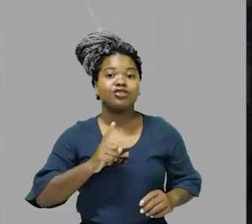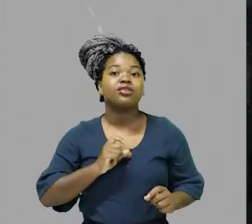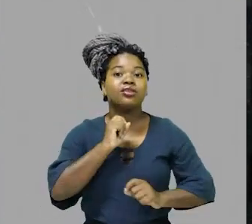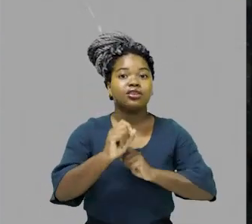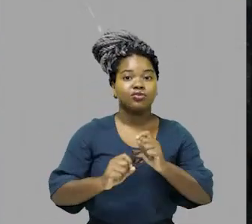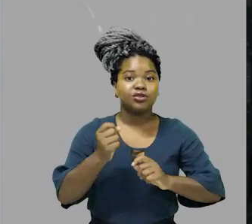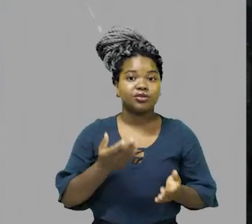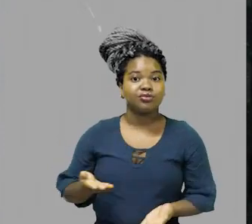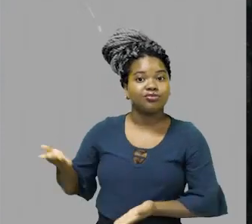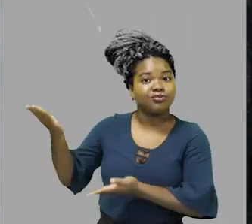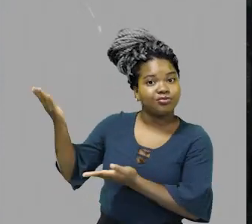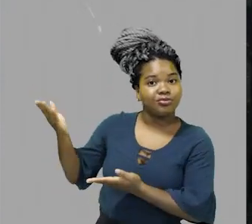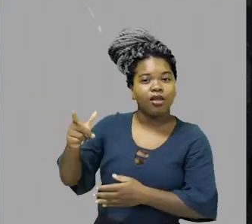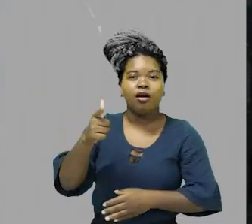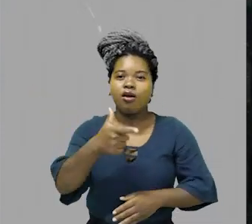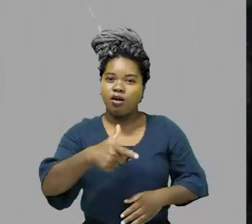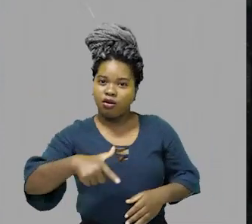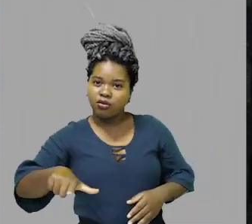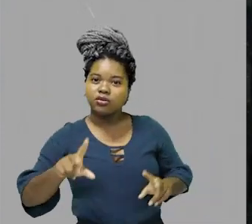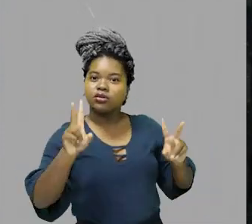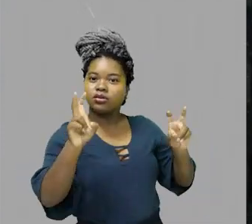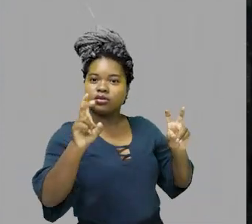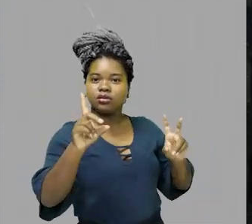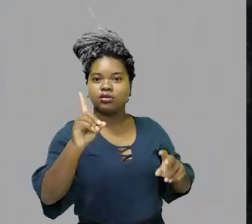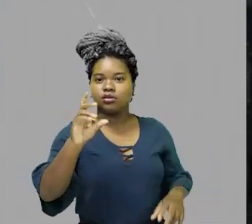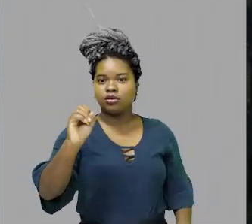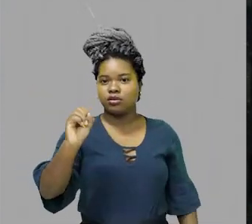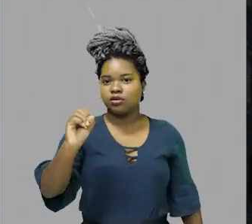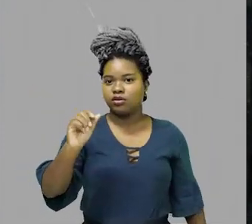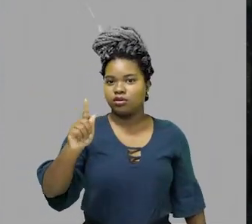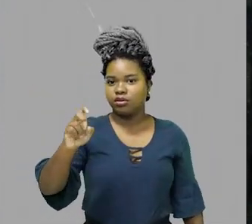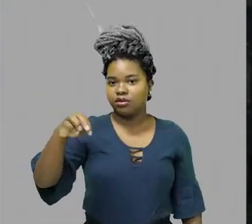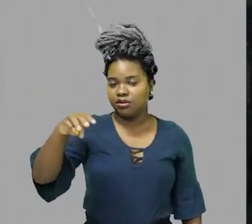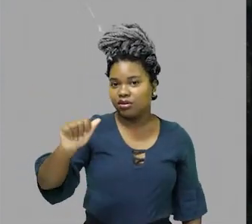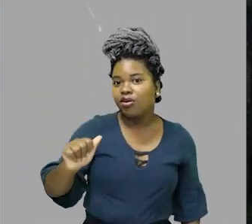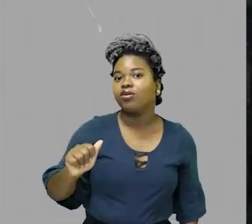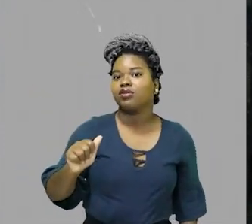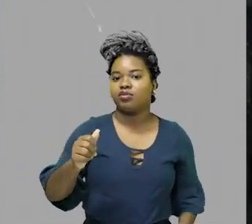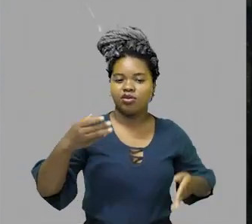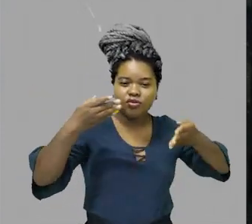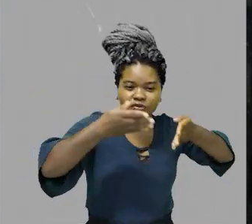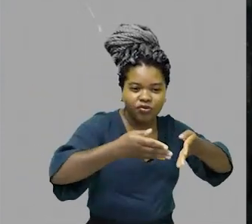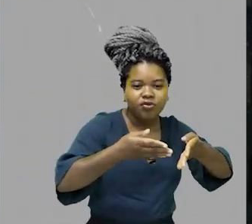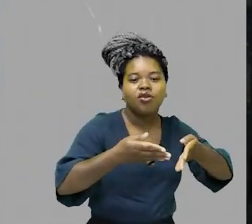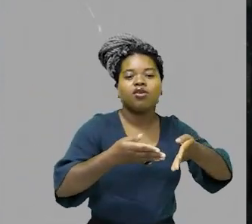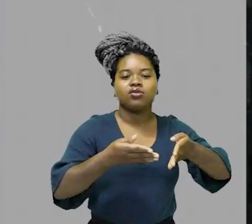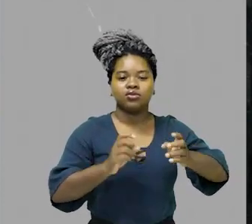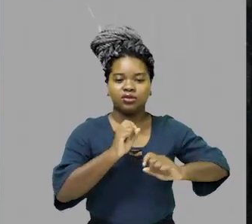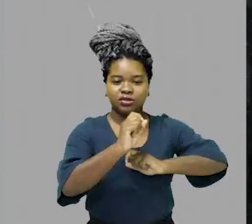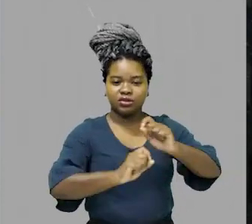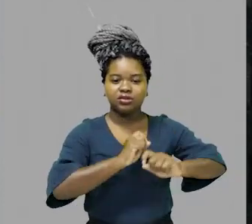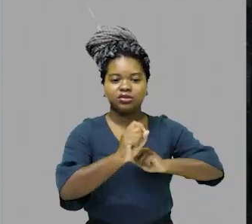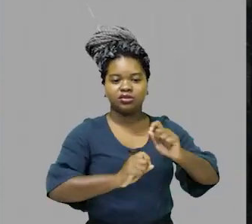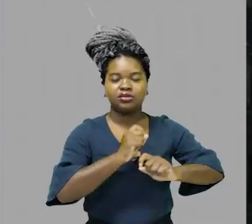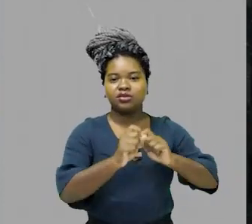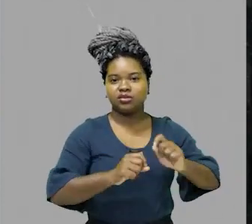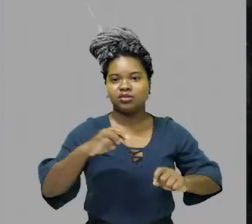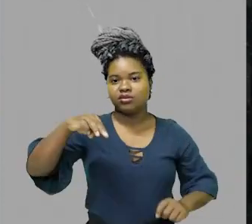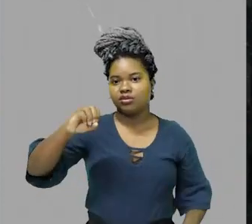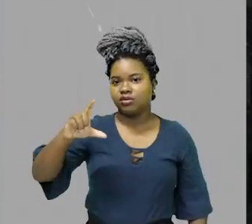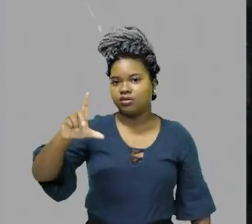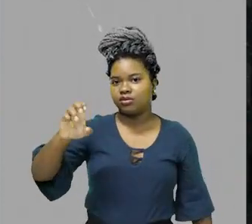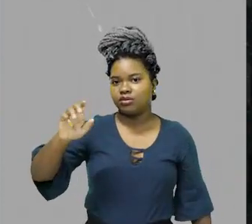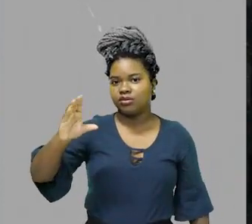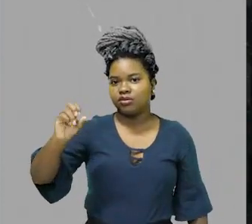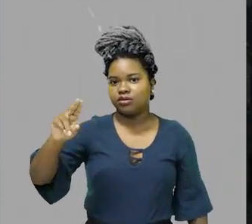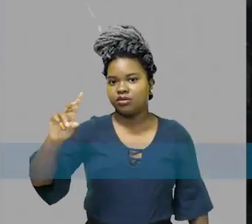dar continuidade a respeito do dogma central de biologia molecular. Antes que eu dê continuidade aqui na nossa fala,